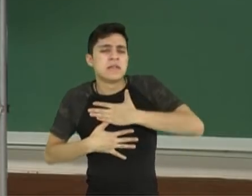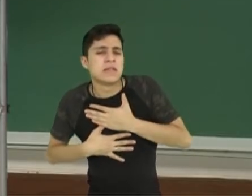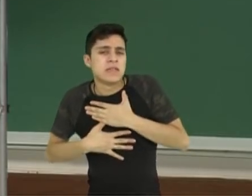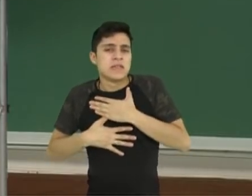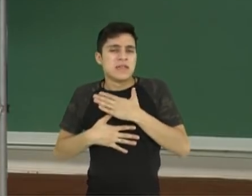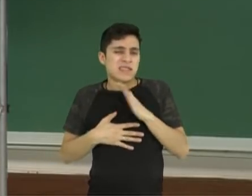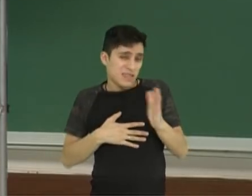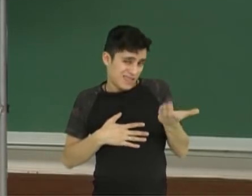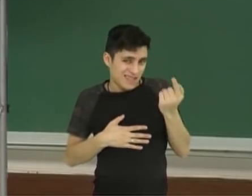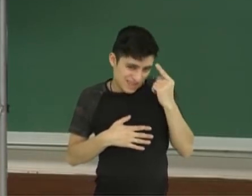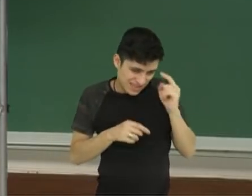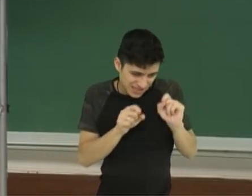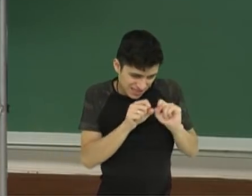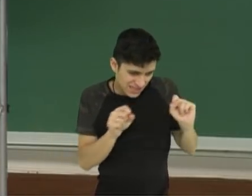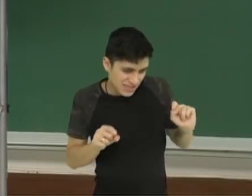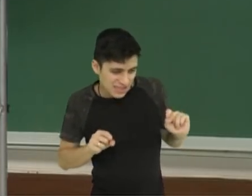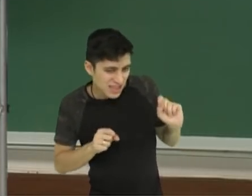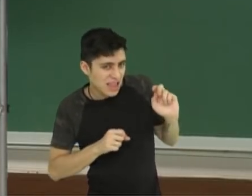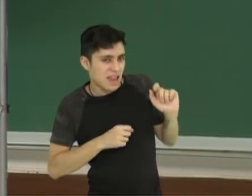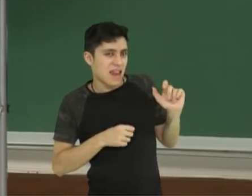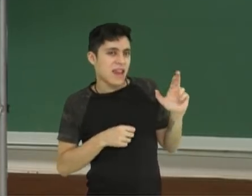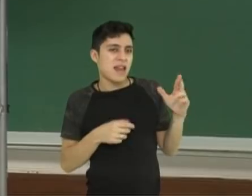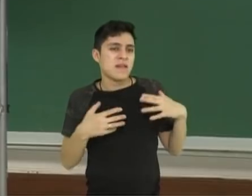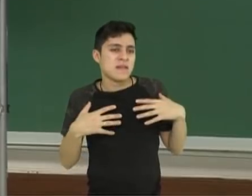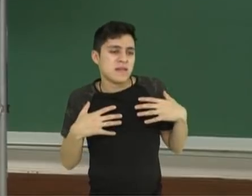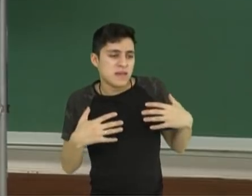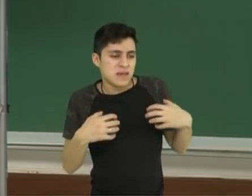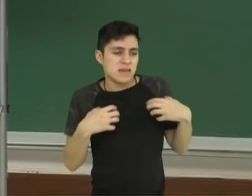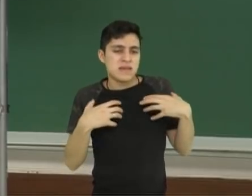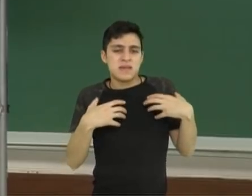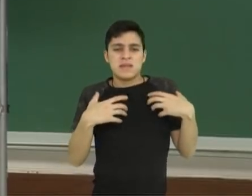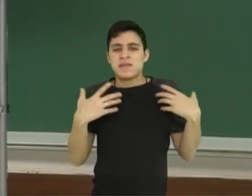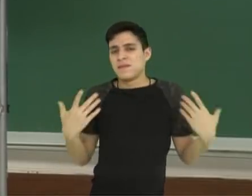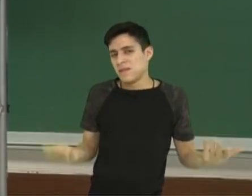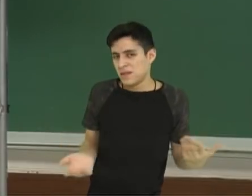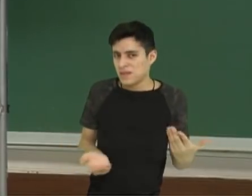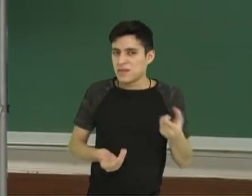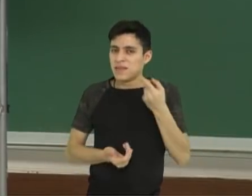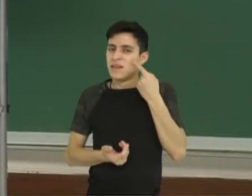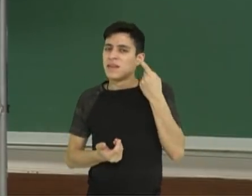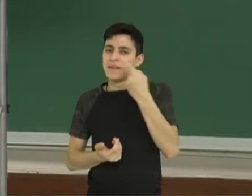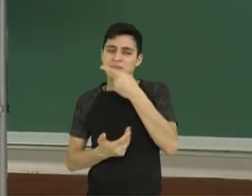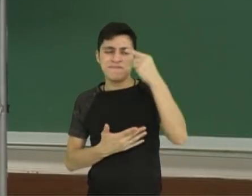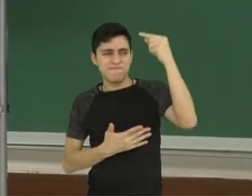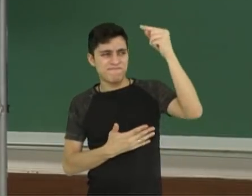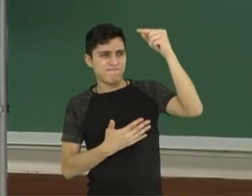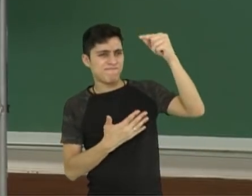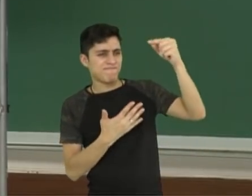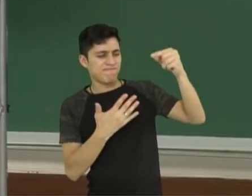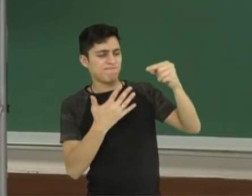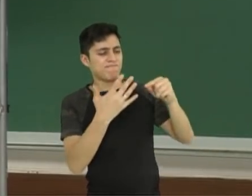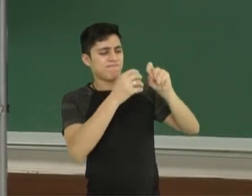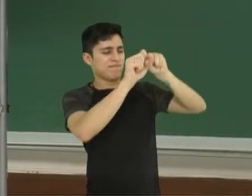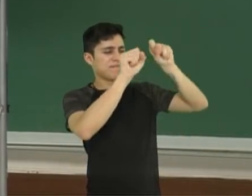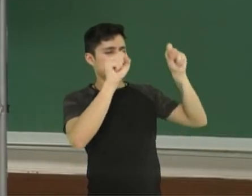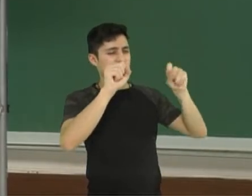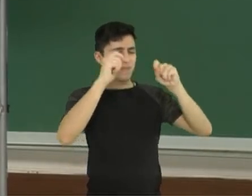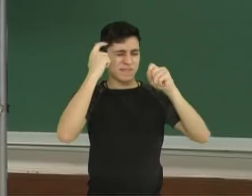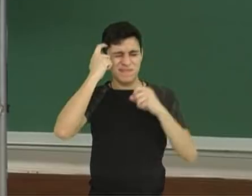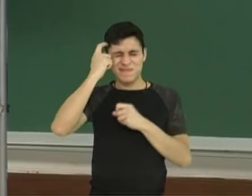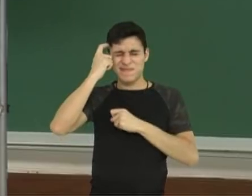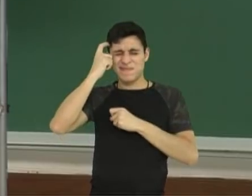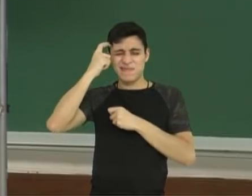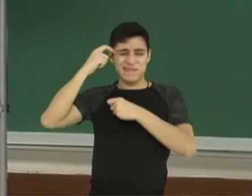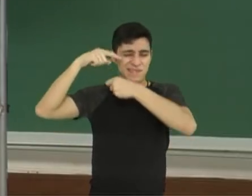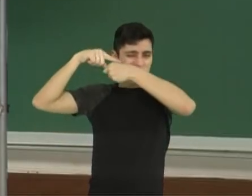respirando, sistema respiratório, né? Então percebam quantos sistemas estão aqui. Sistema nervoso, ela